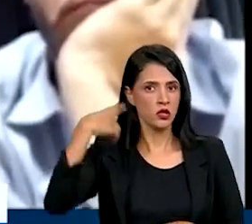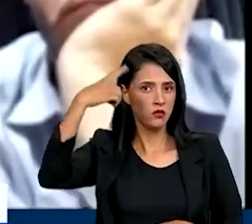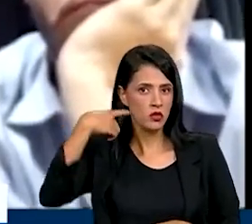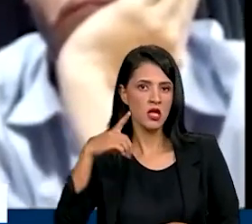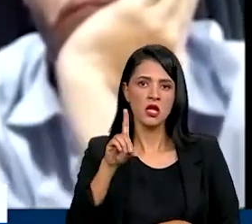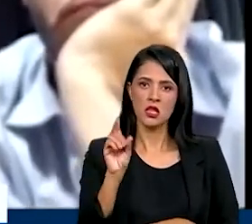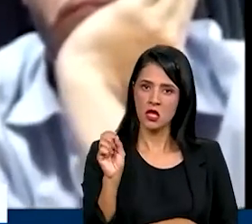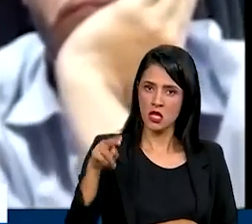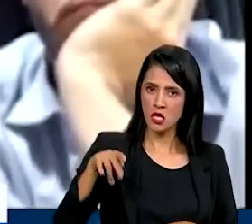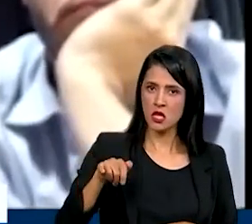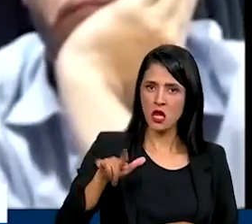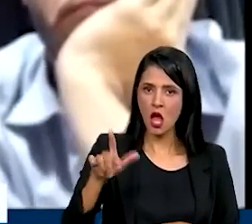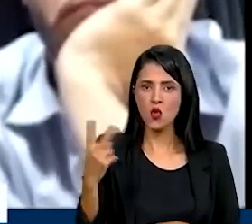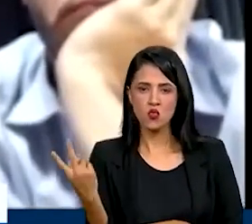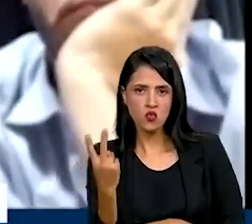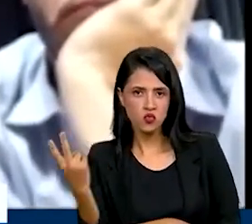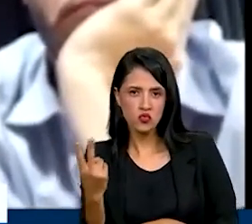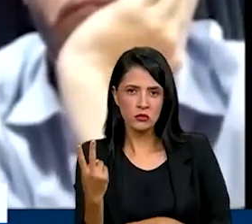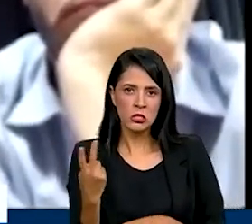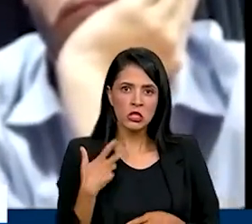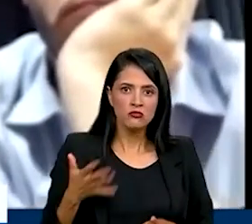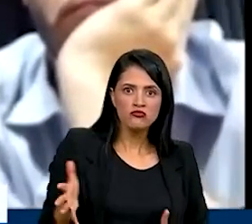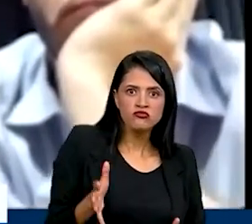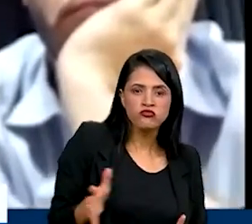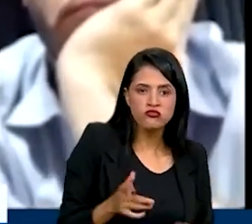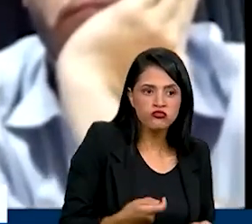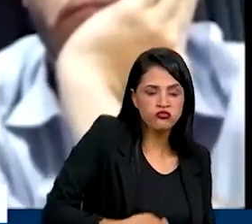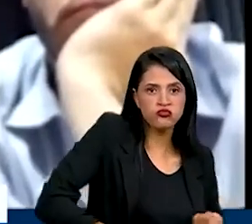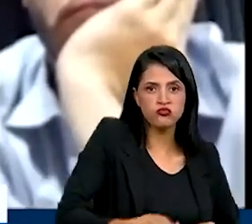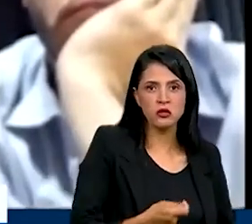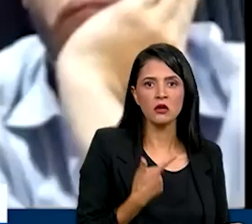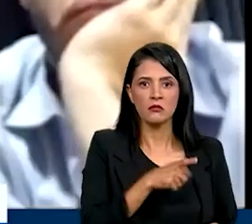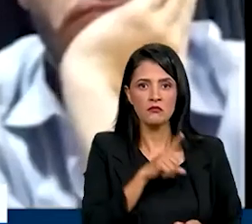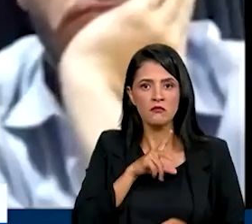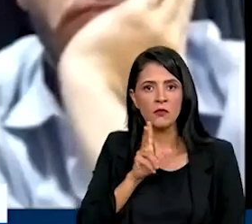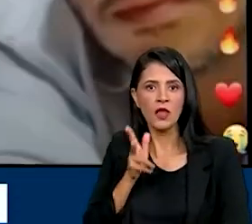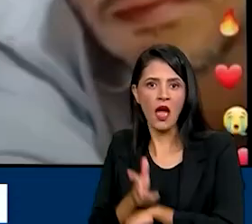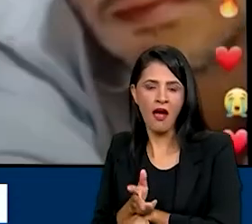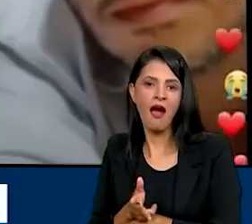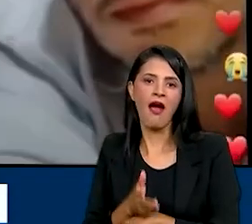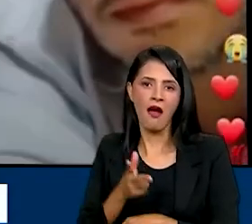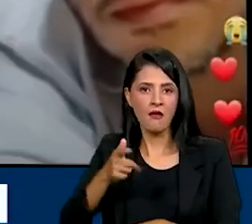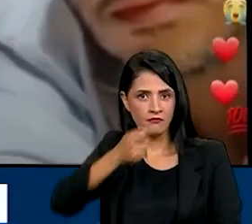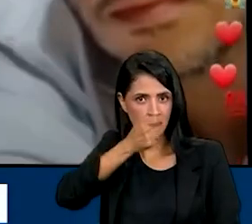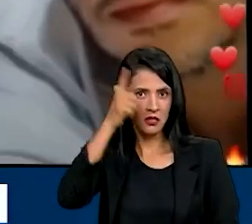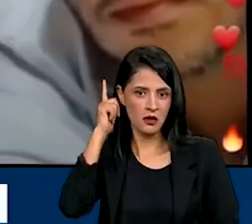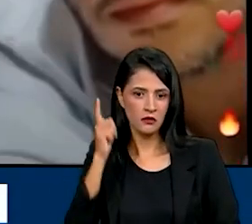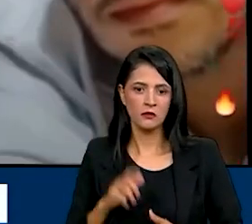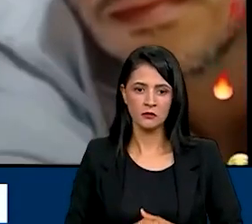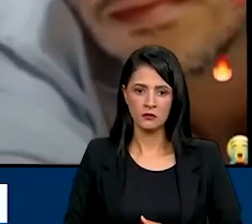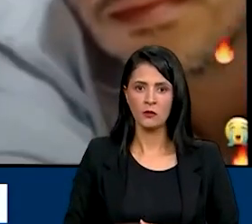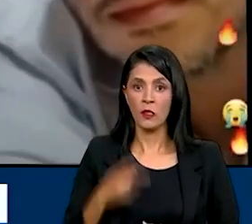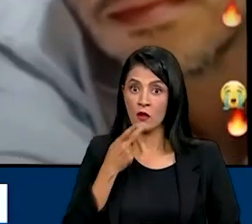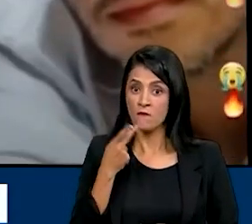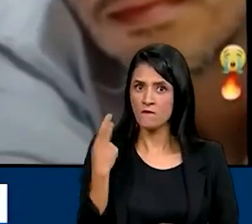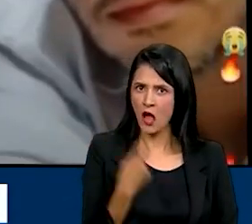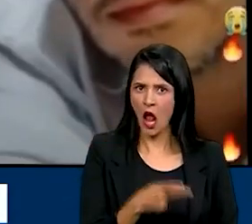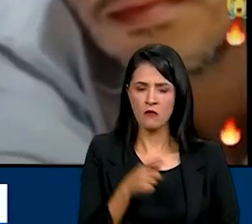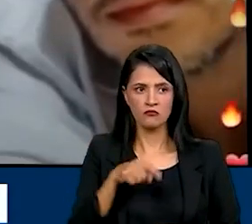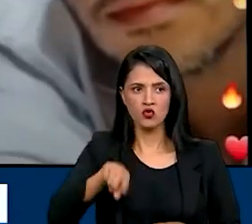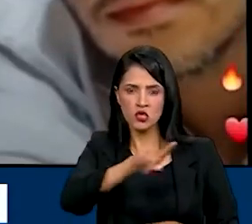Daniel Silveira teriam o pressionado a gravar Alexandre de Moraes. Eu vou soltar uma bomba aqui para